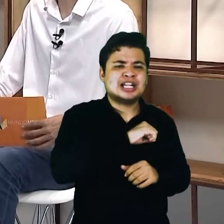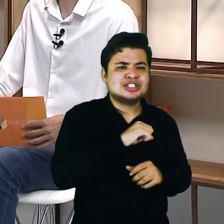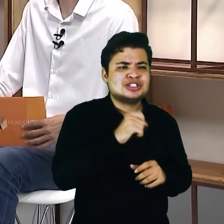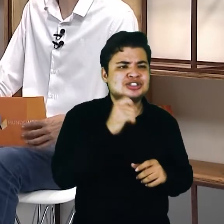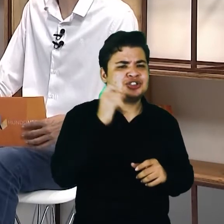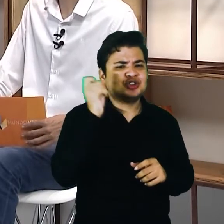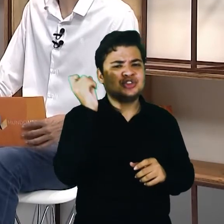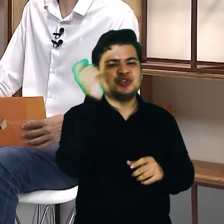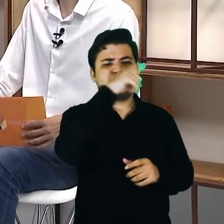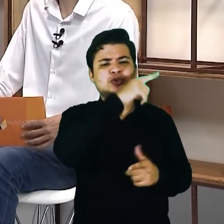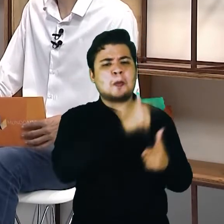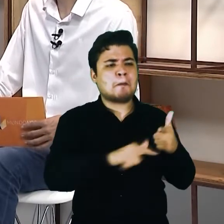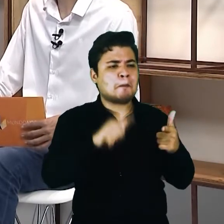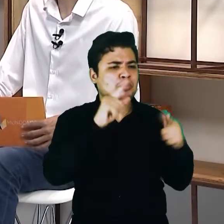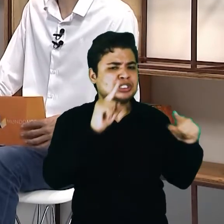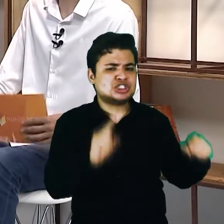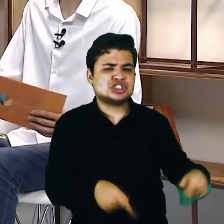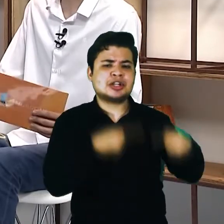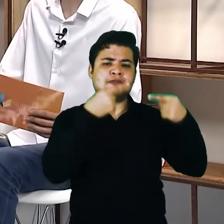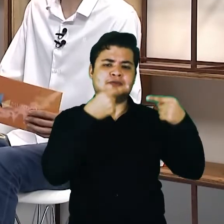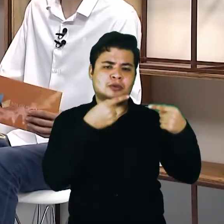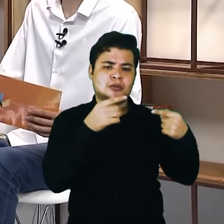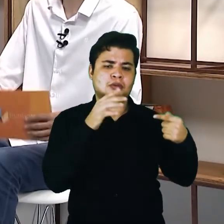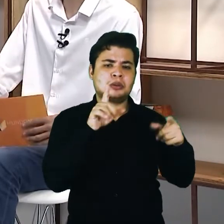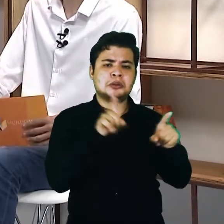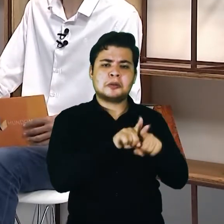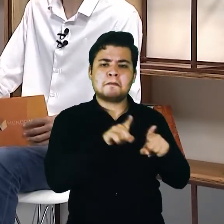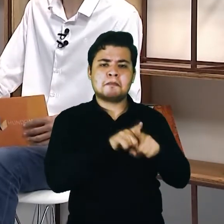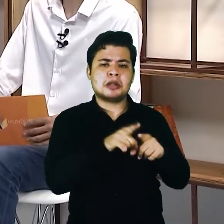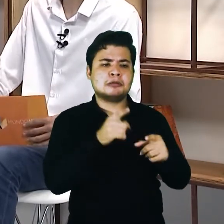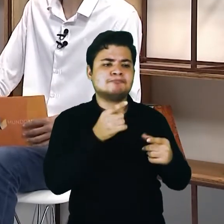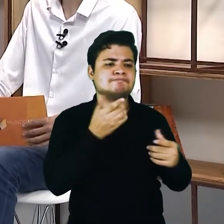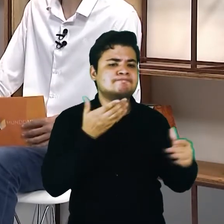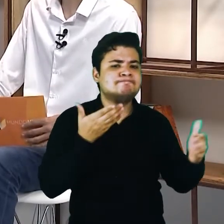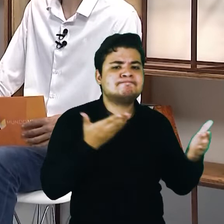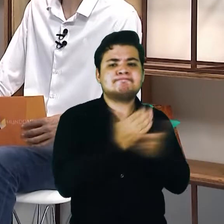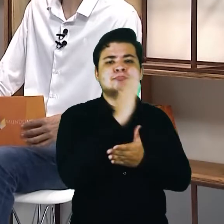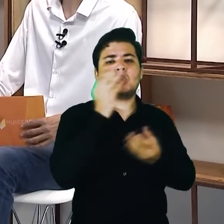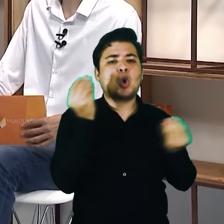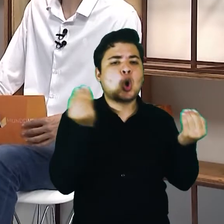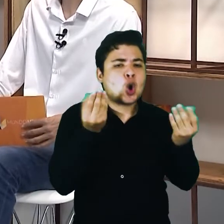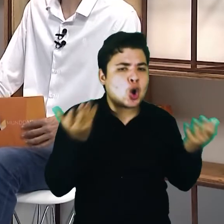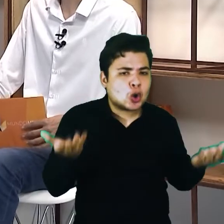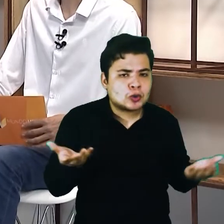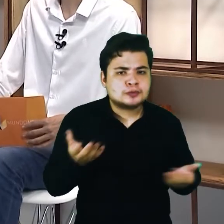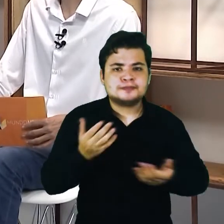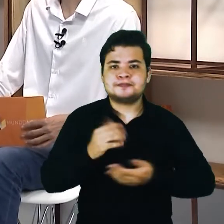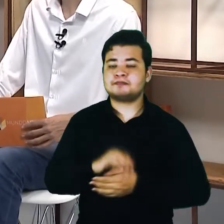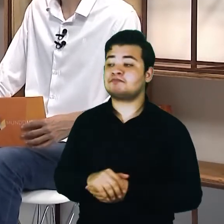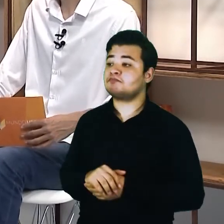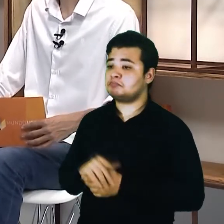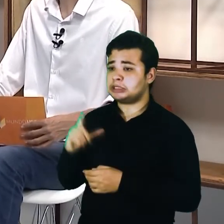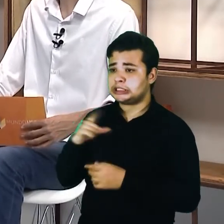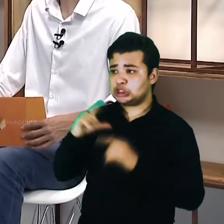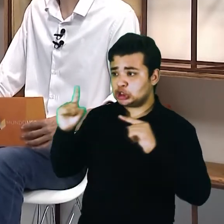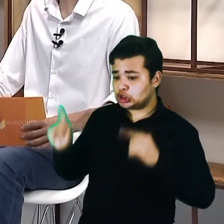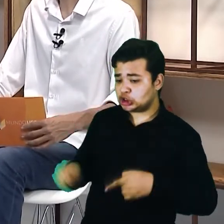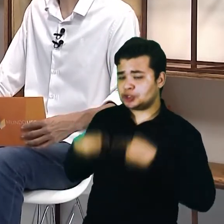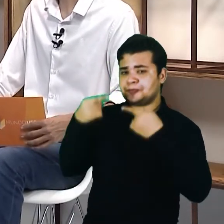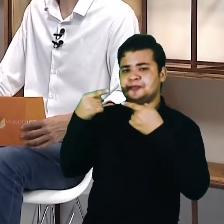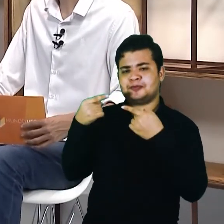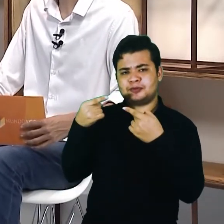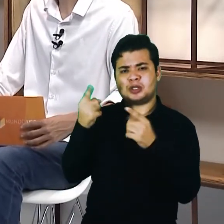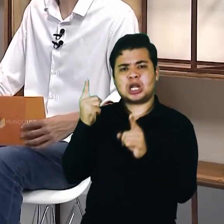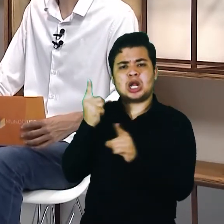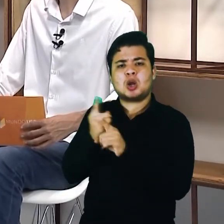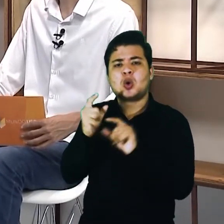em catalogação de espécies e como superar esses desafios? Um dos desafios que nós